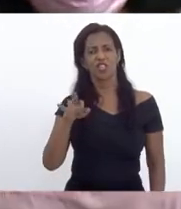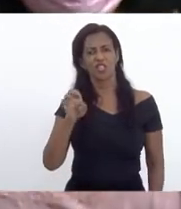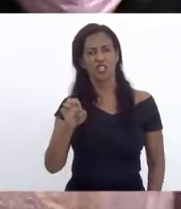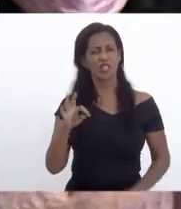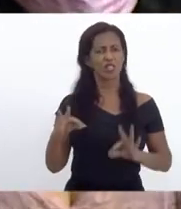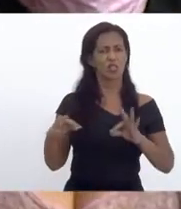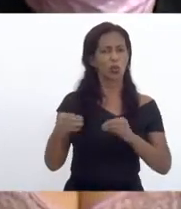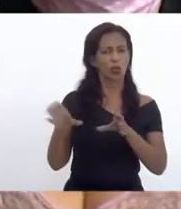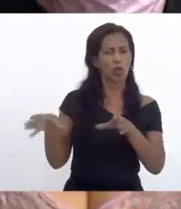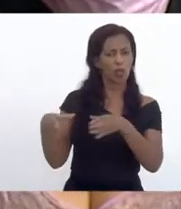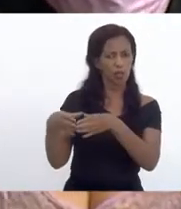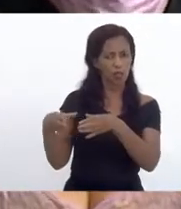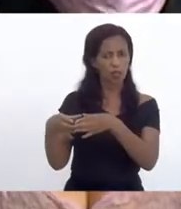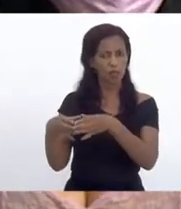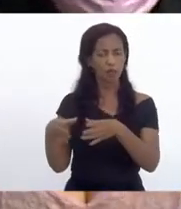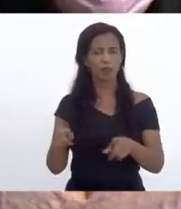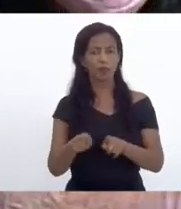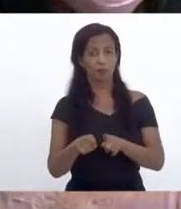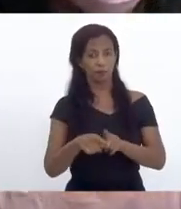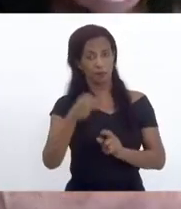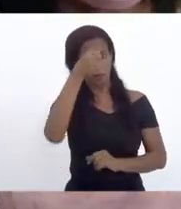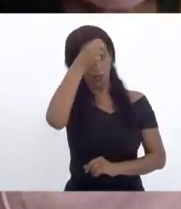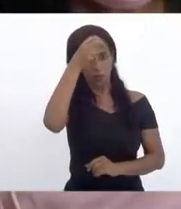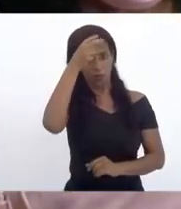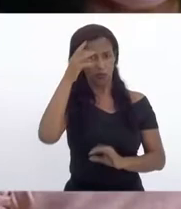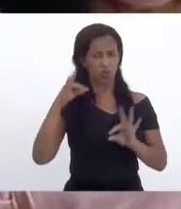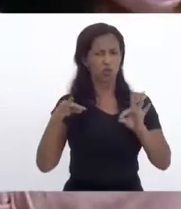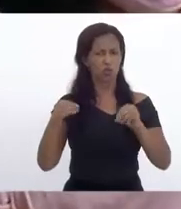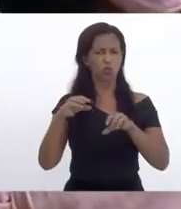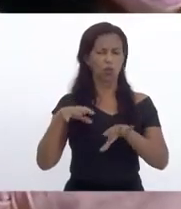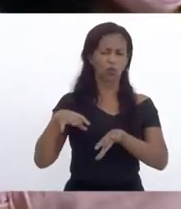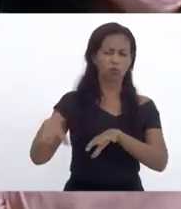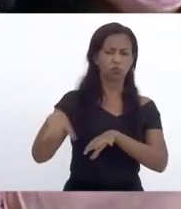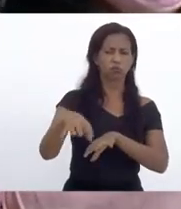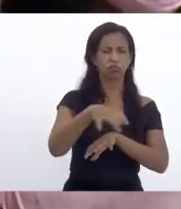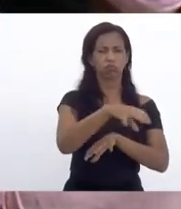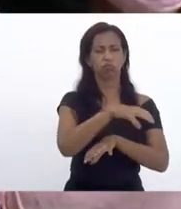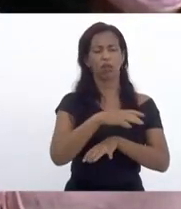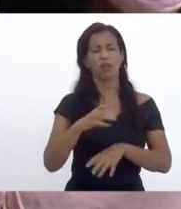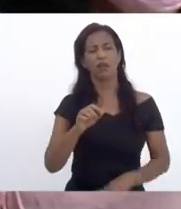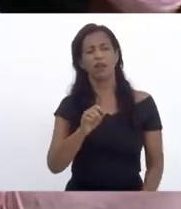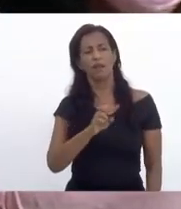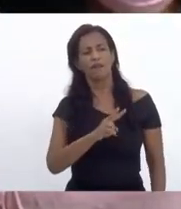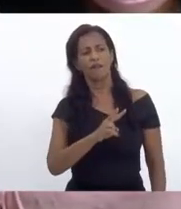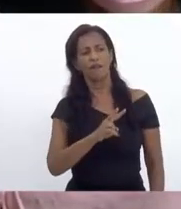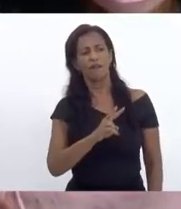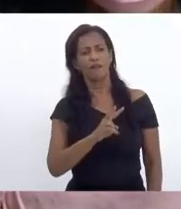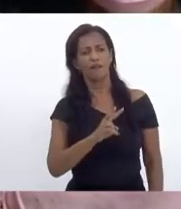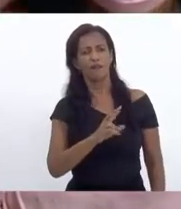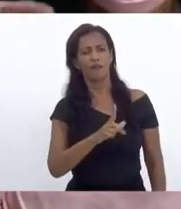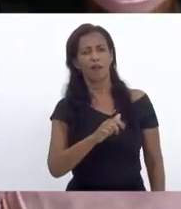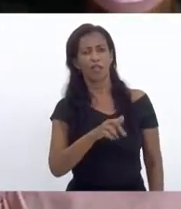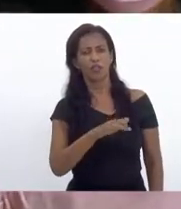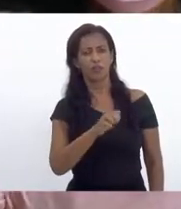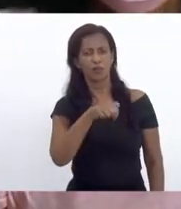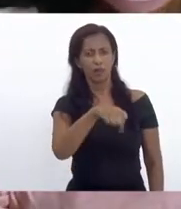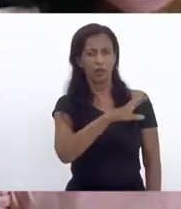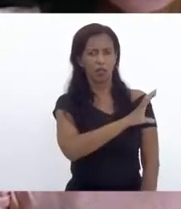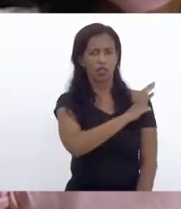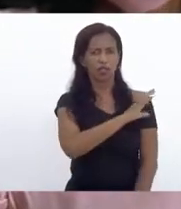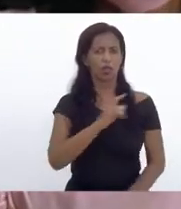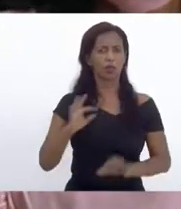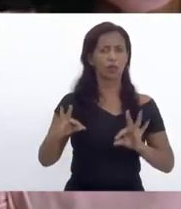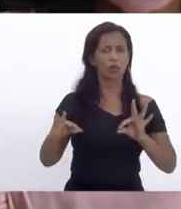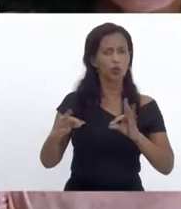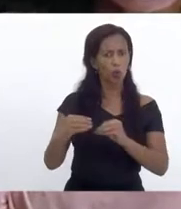vocês, também aos prefeitos aqui de toda a região norte, Vladimir aqui de Campos e todos os demais, onde o